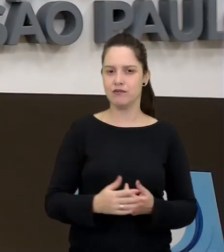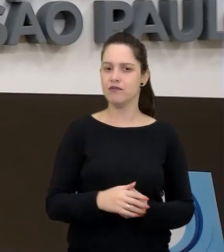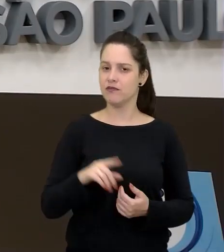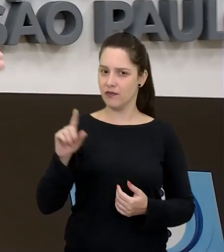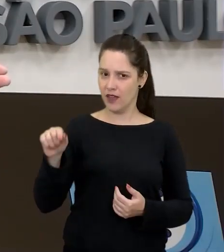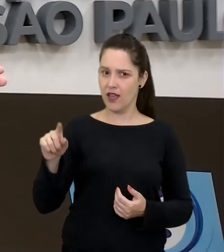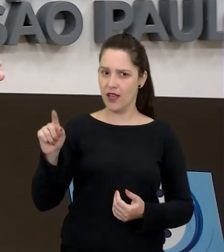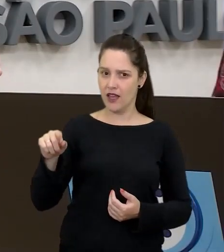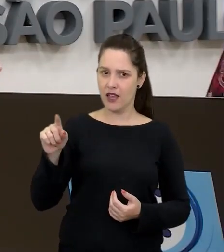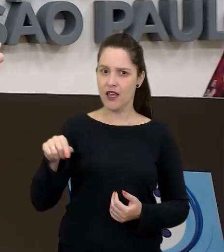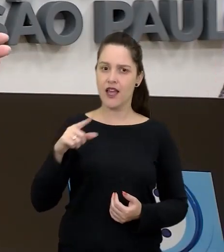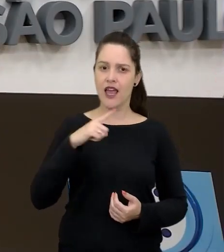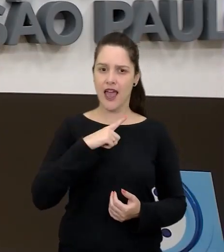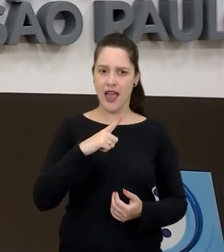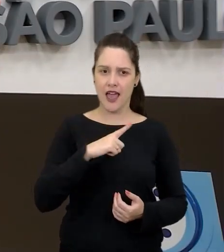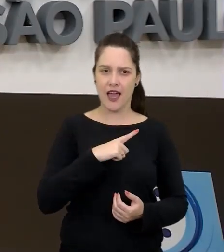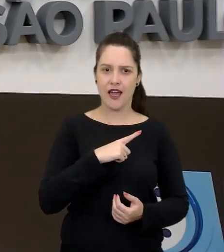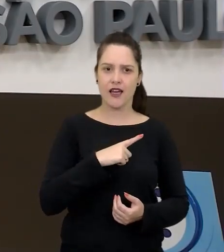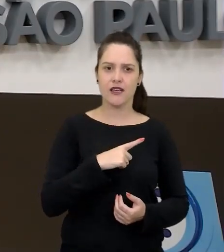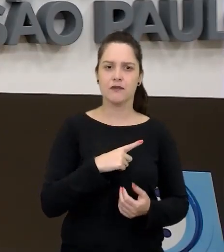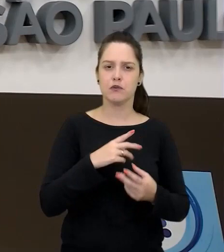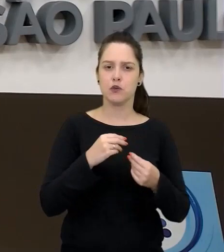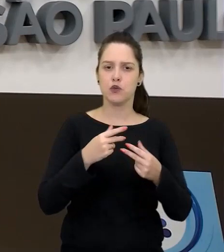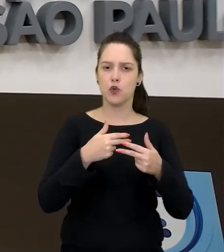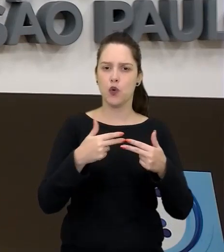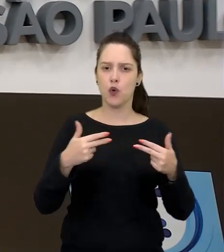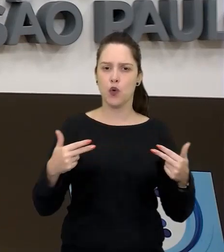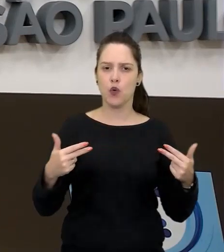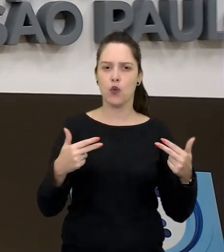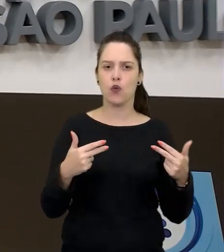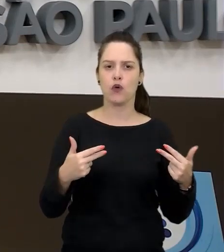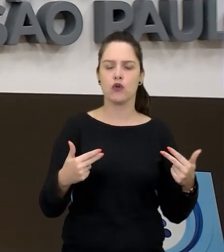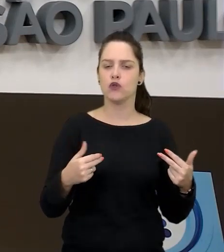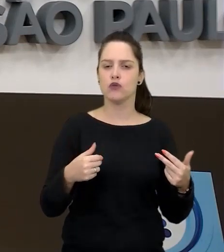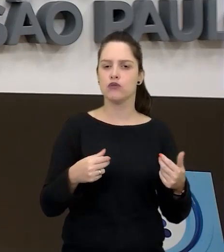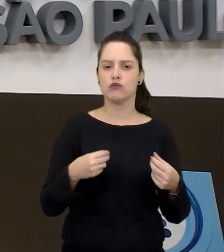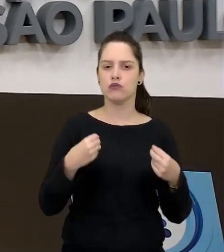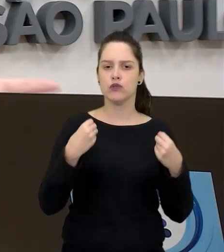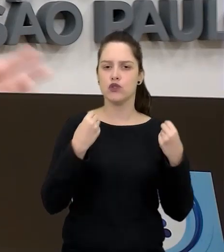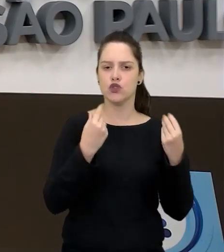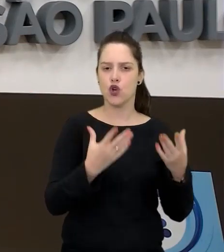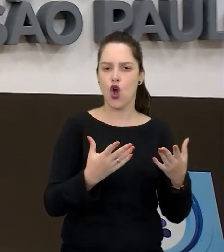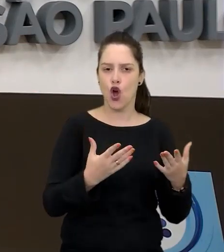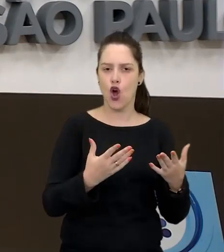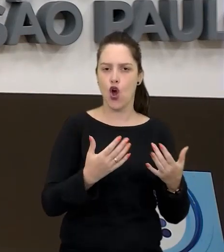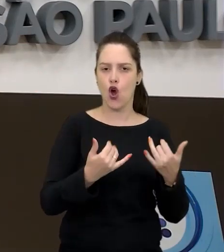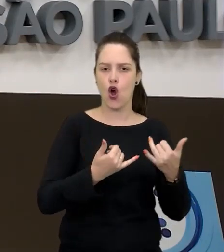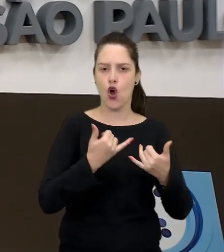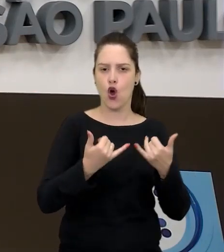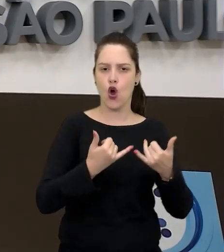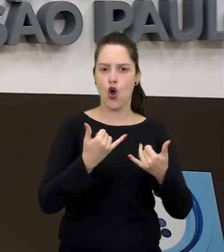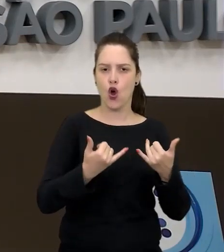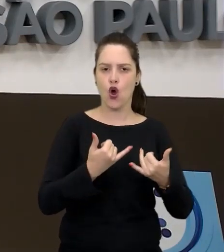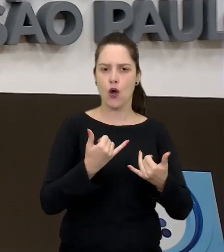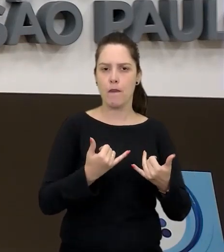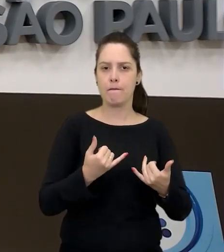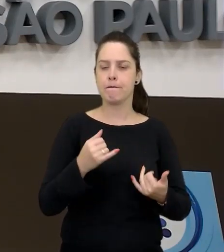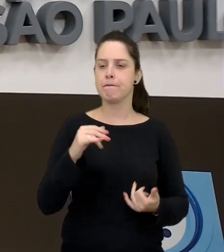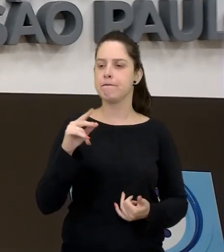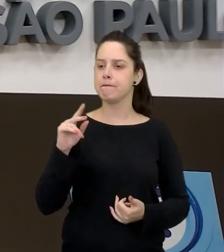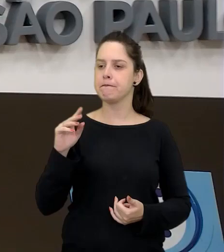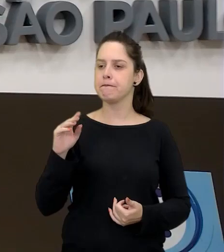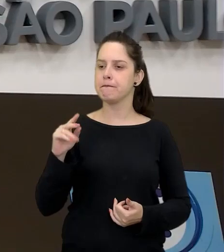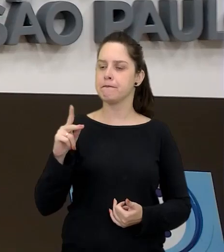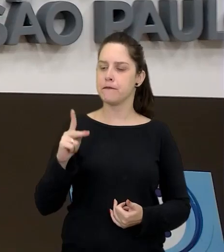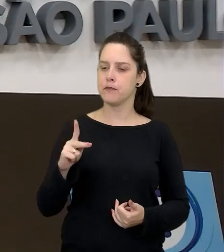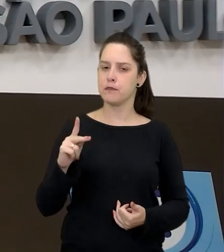E tem jogos, inclusive, que são muito comuns aí, que a galera joga com frequência, por exemplo, o Pokémon, que o jogo inteiro está